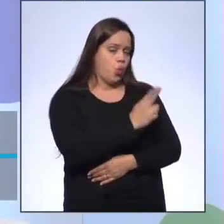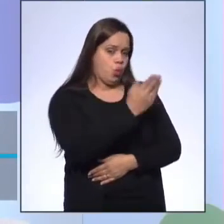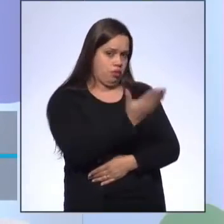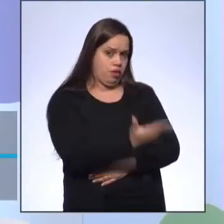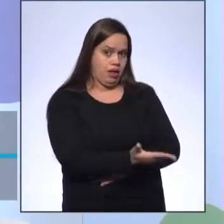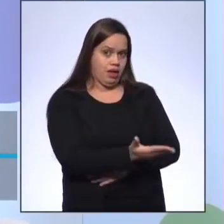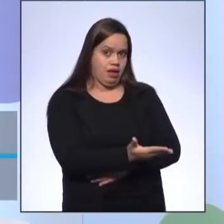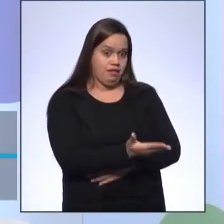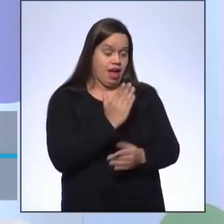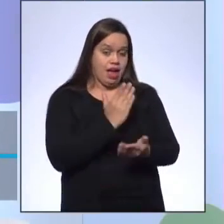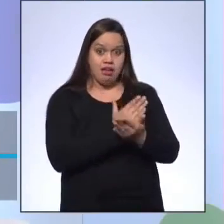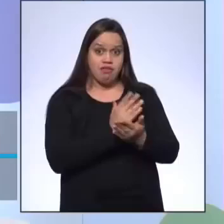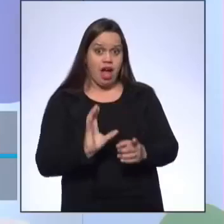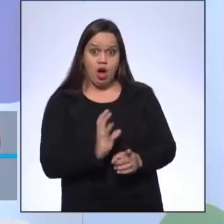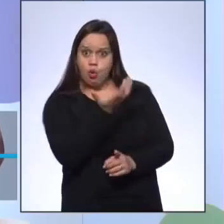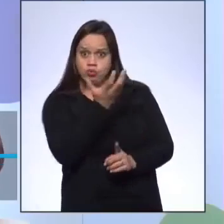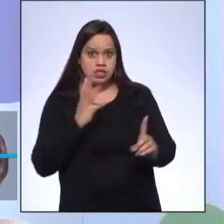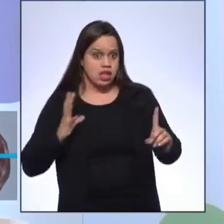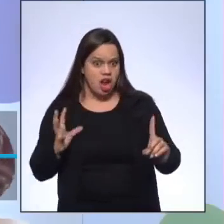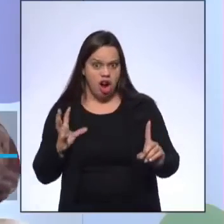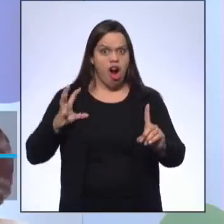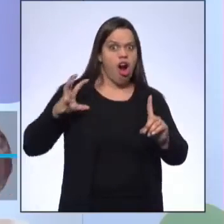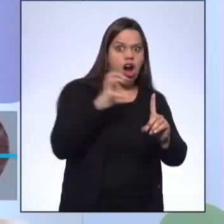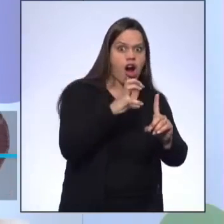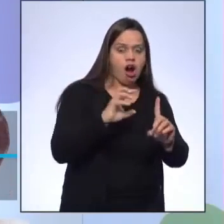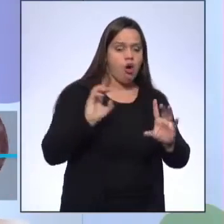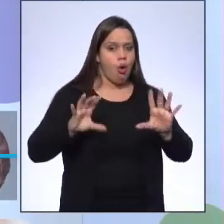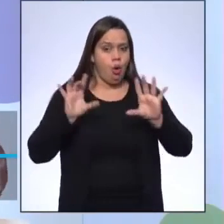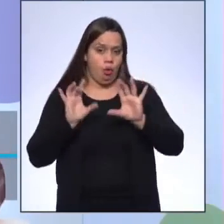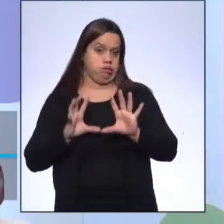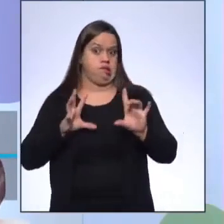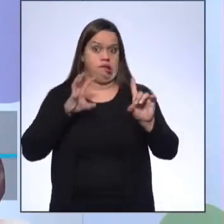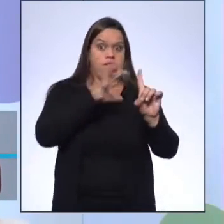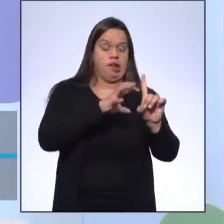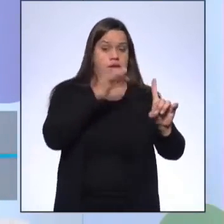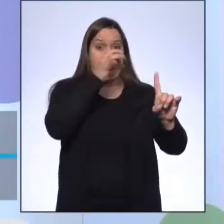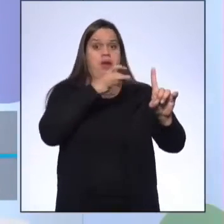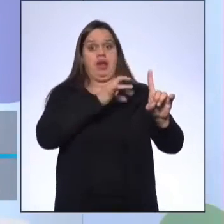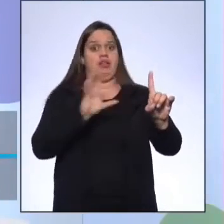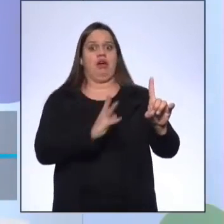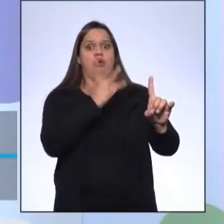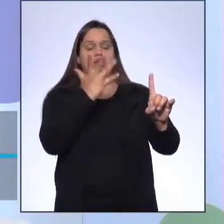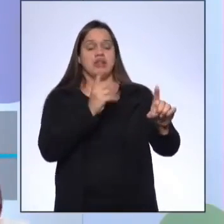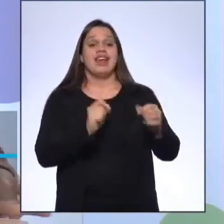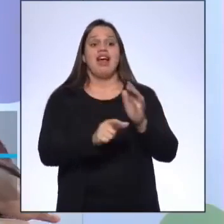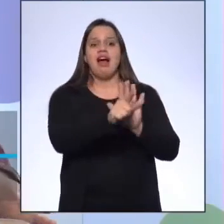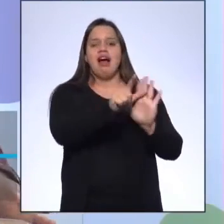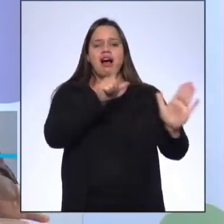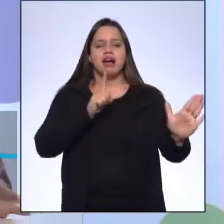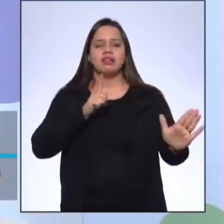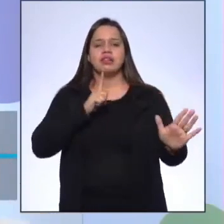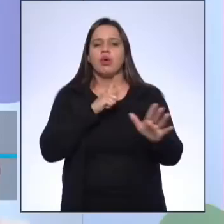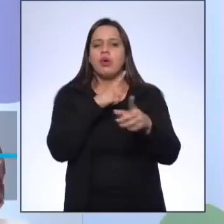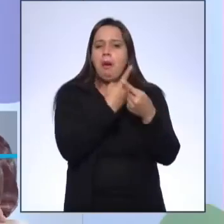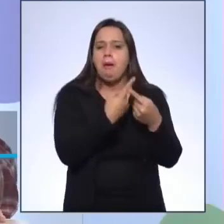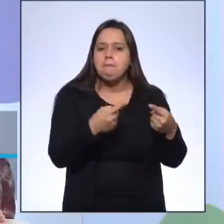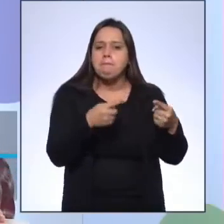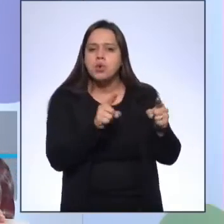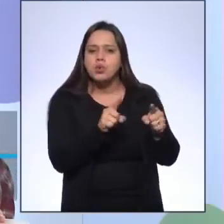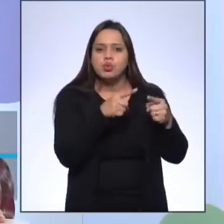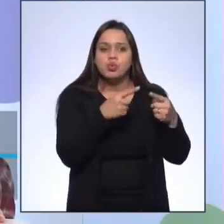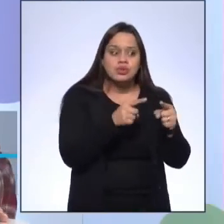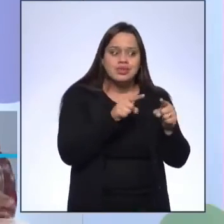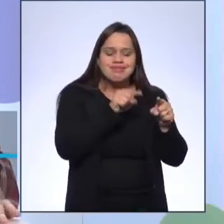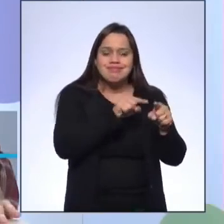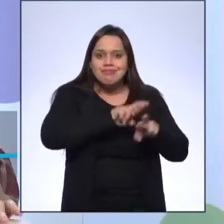ela vai ser atacada, né, pelo monstro, né, aquela coisa toda, você sempre escuta que há uma modificação